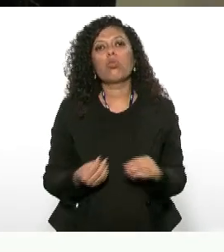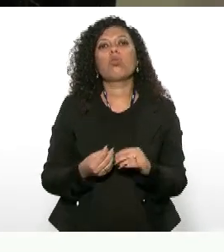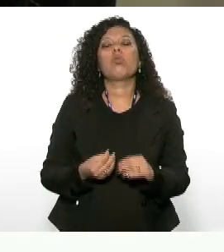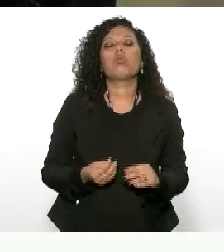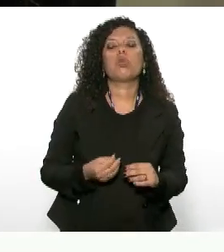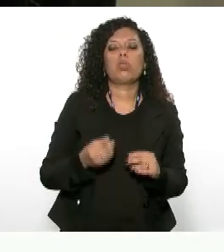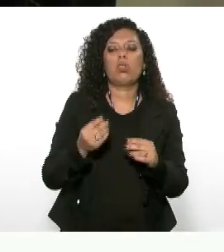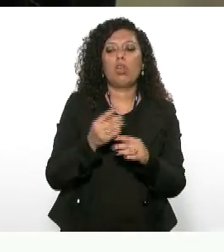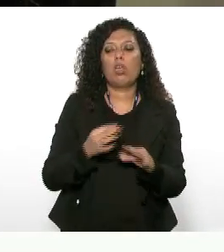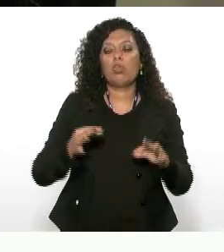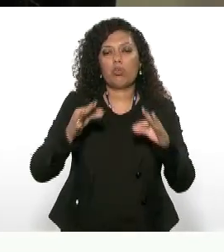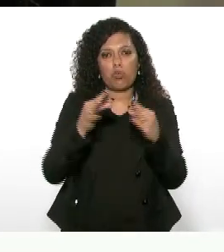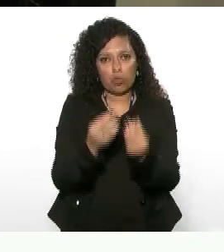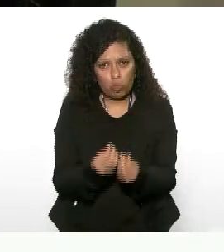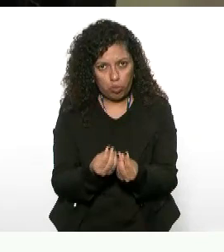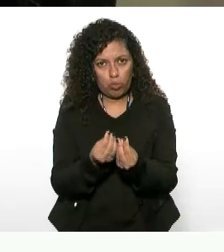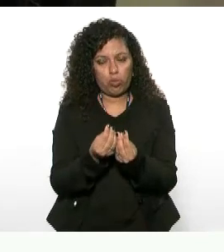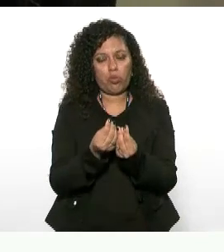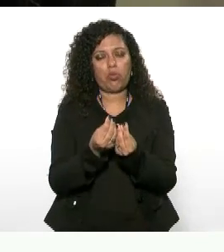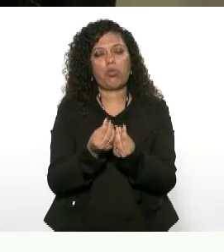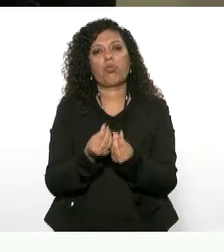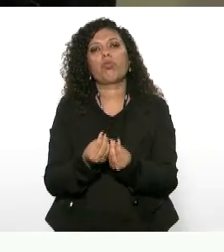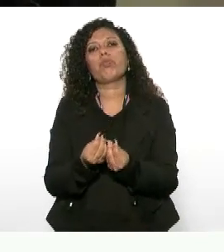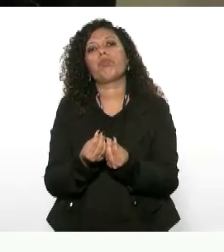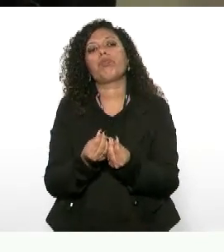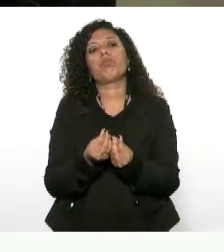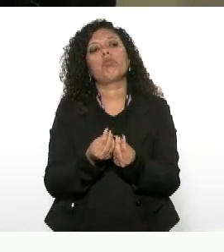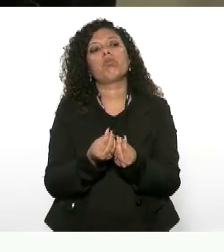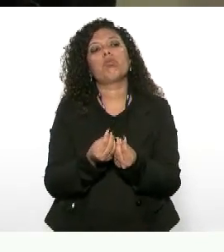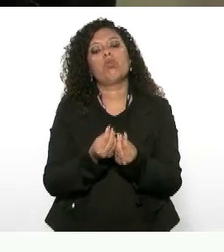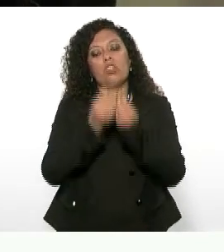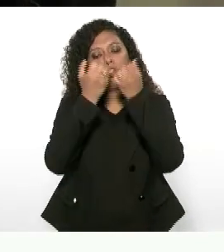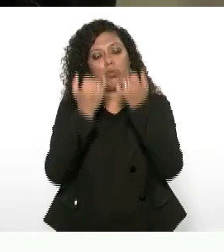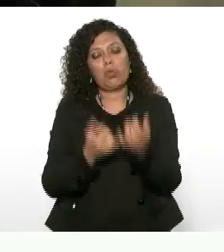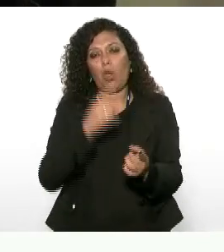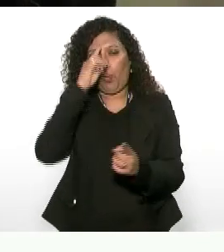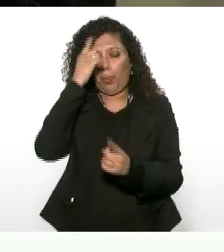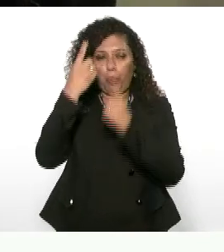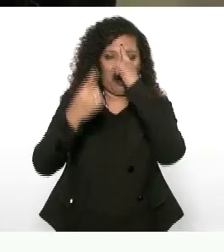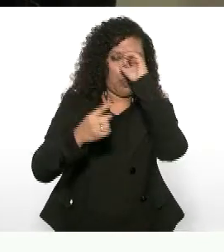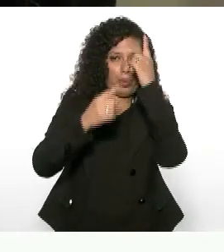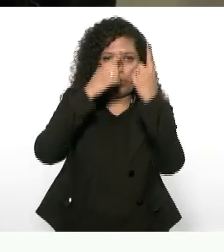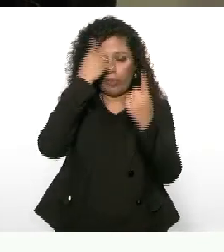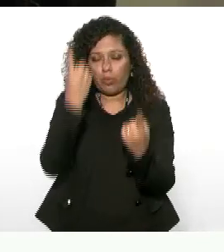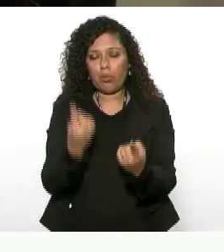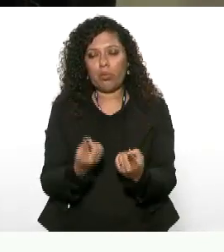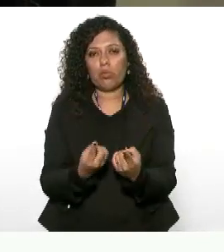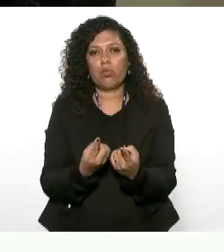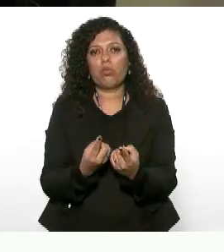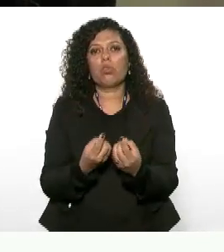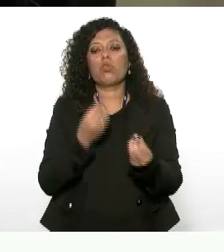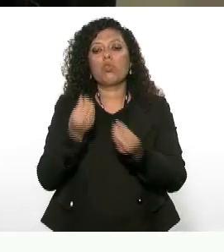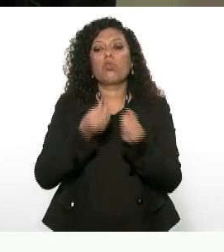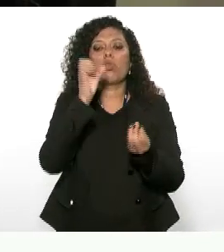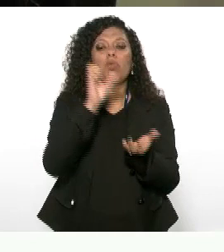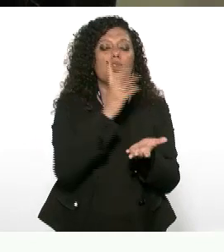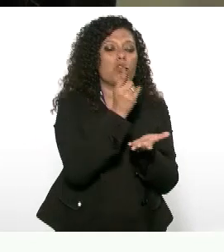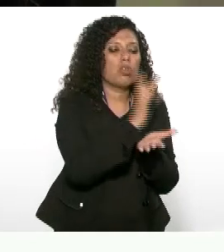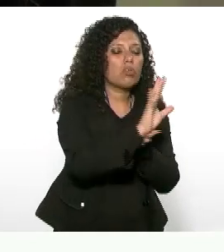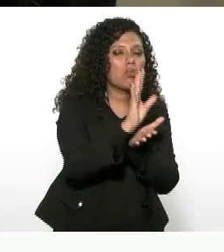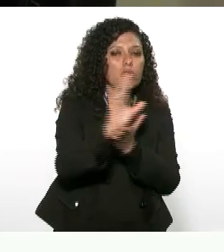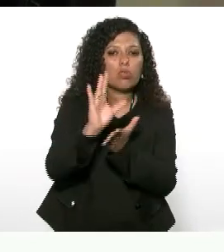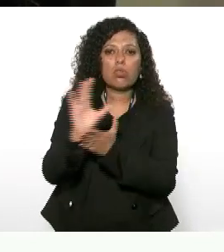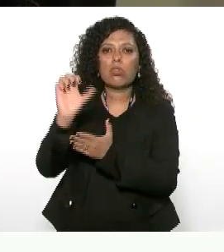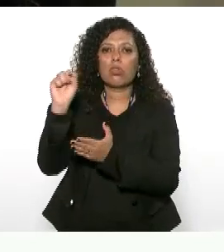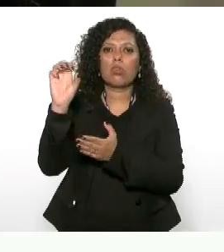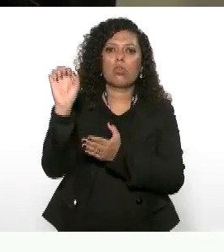a todos os entes, esclarecer todas as dúvidas a respeito de como se dará. Já vai